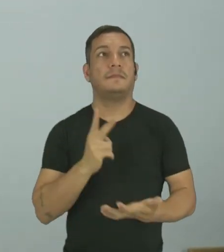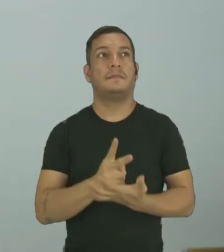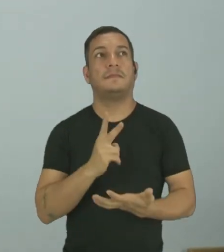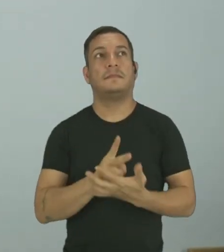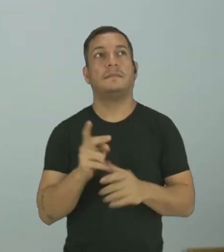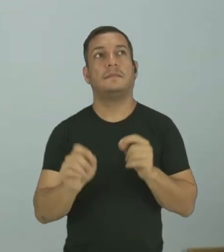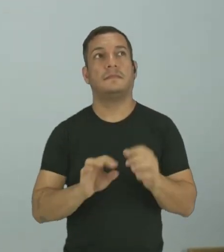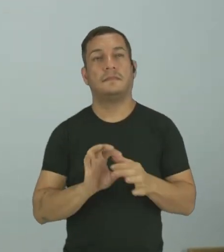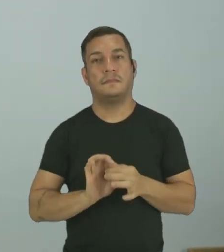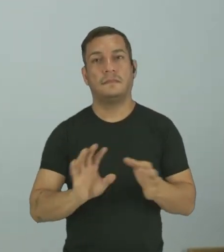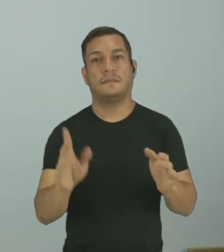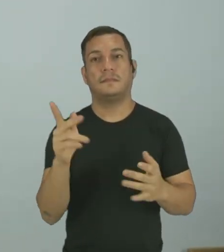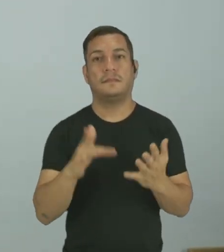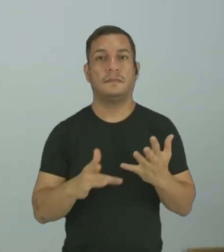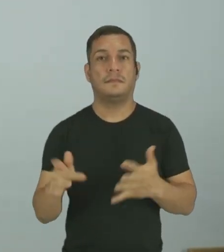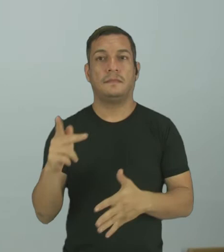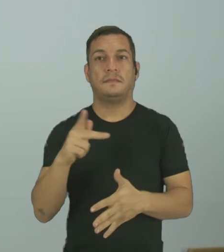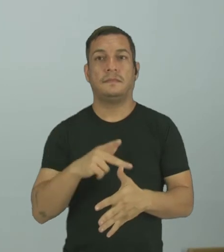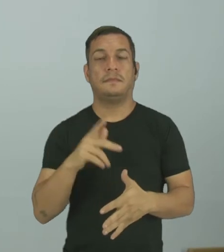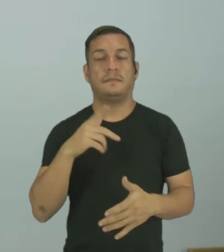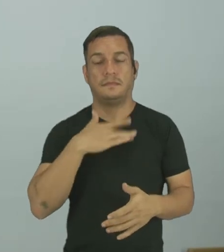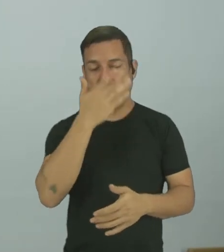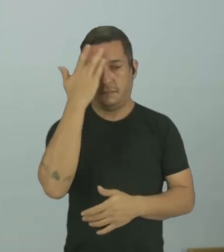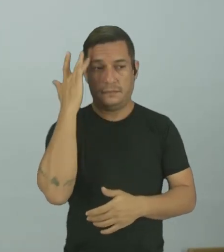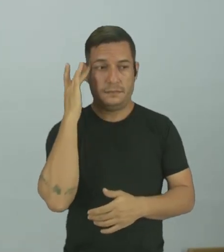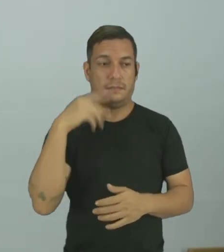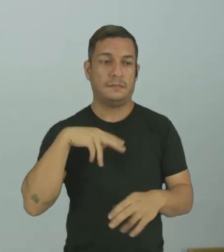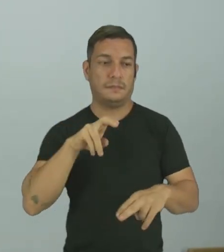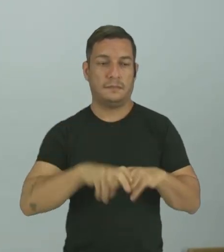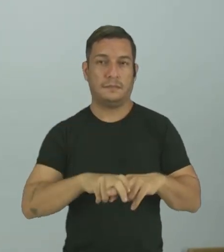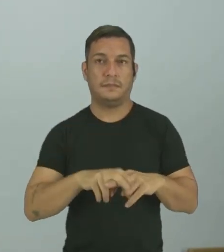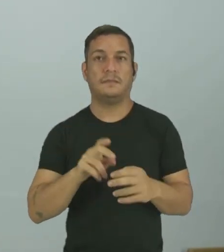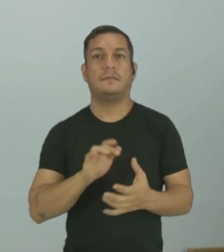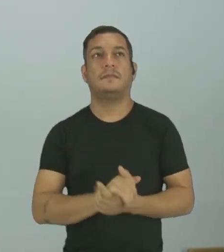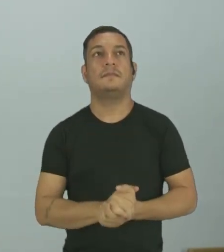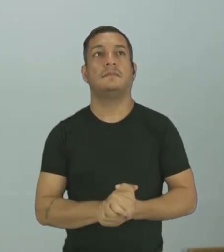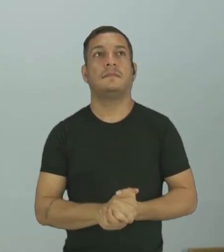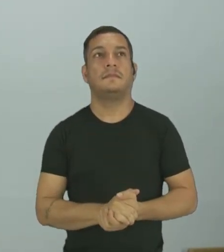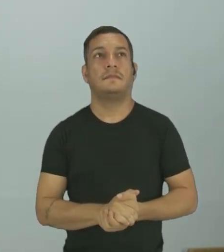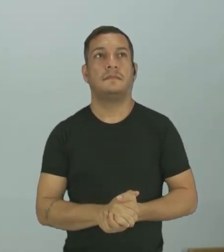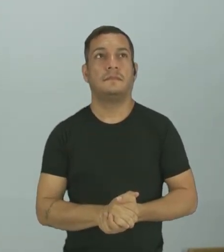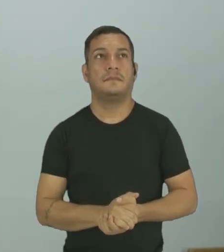dê prioridade a essas pessoas, a sentar.